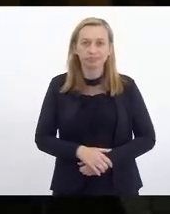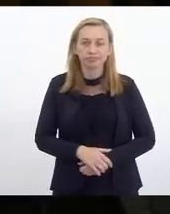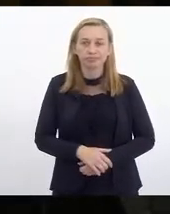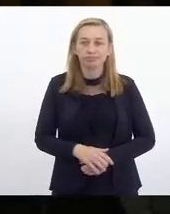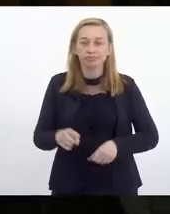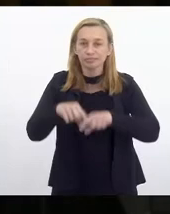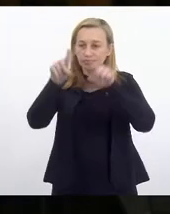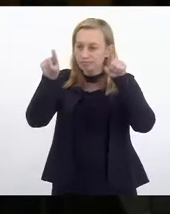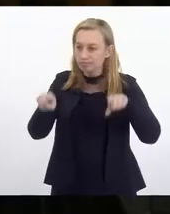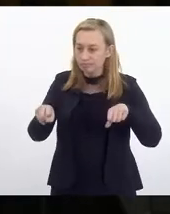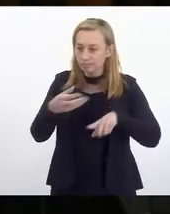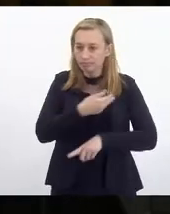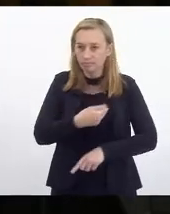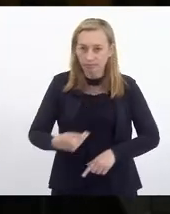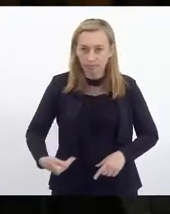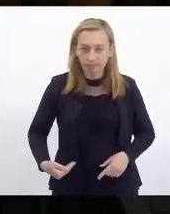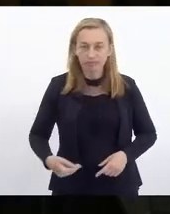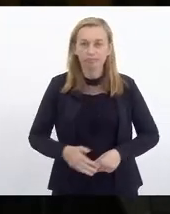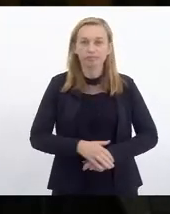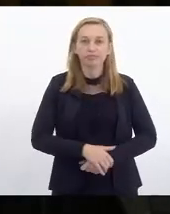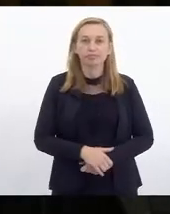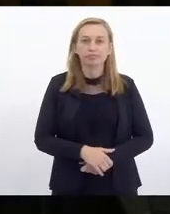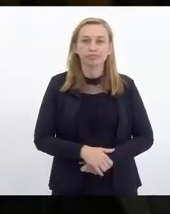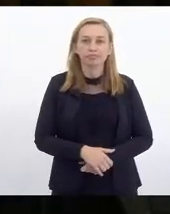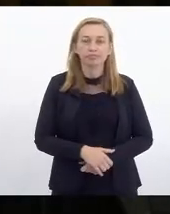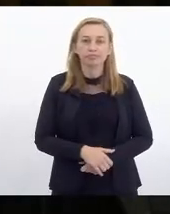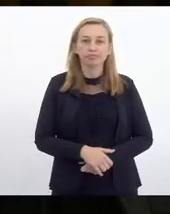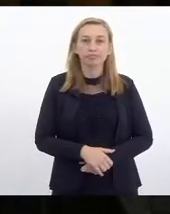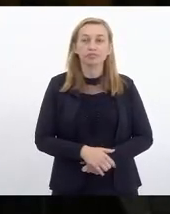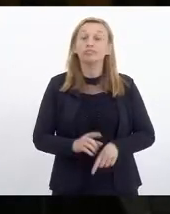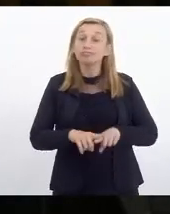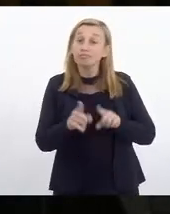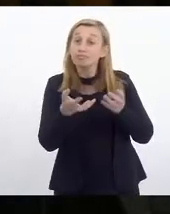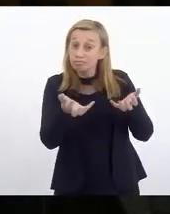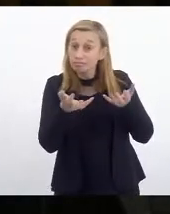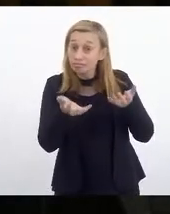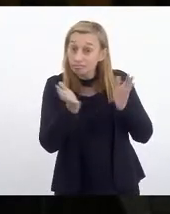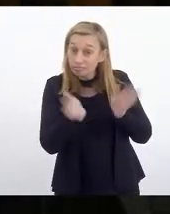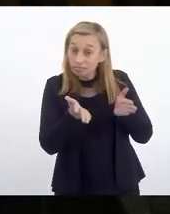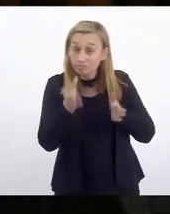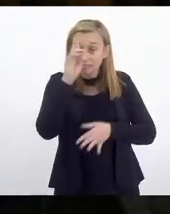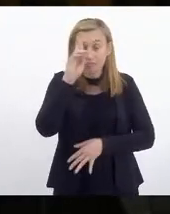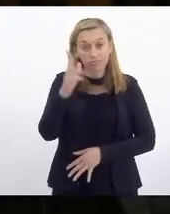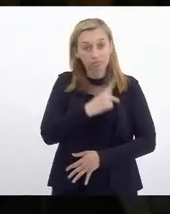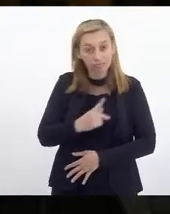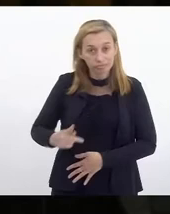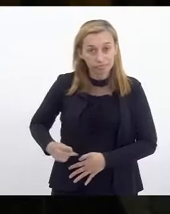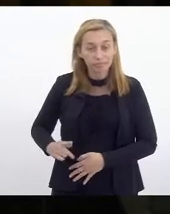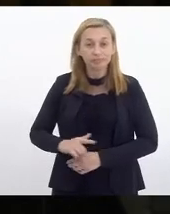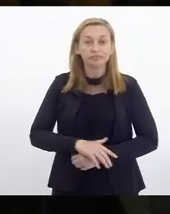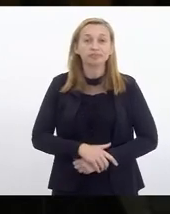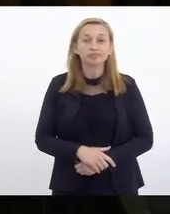do Funcionário Público. Mas quero agora, senhora presidente,